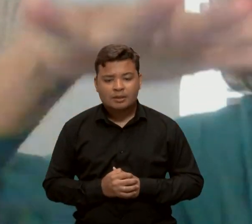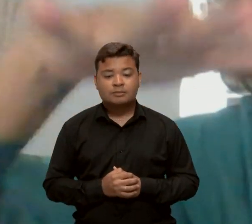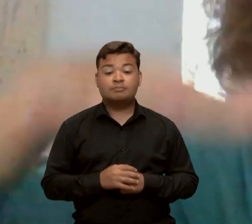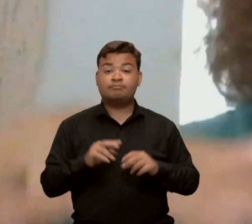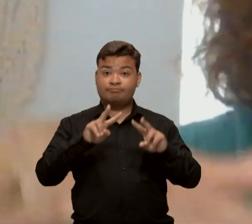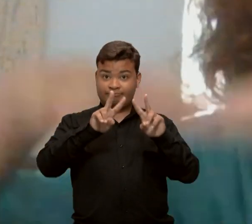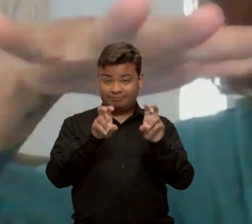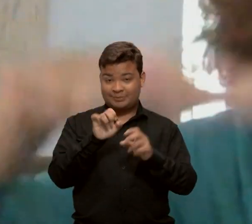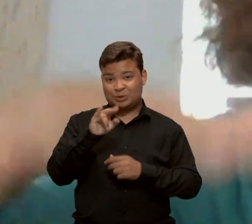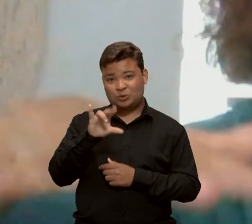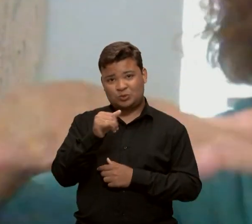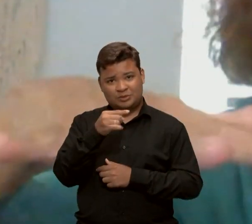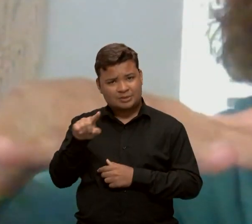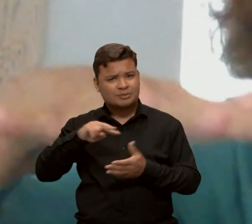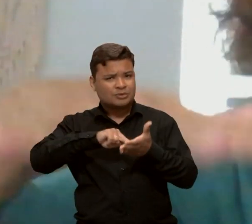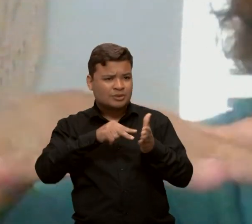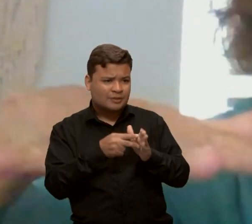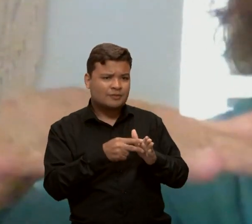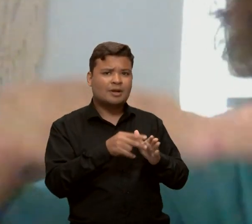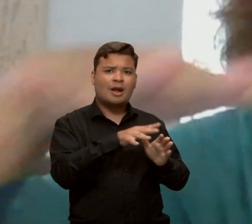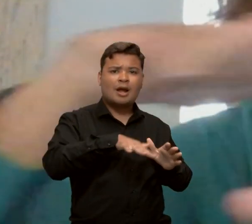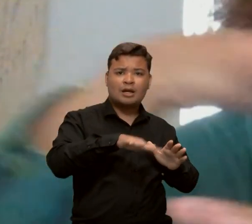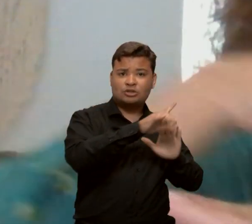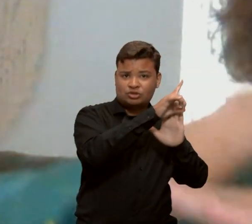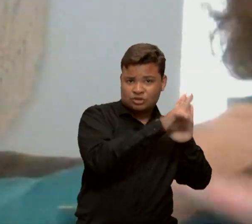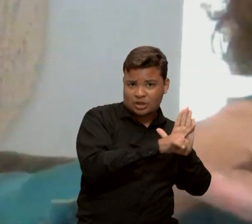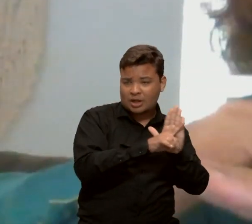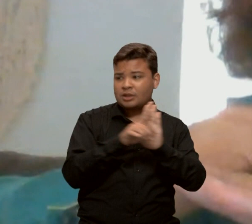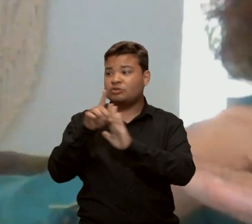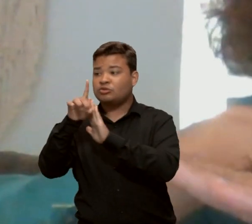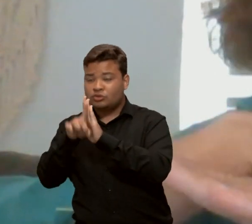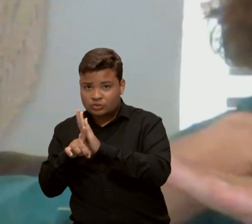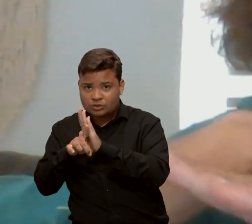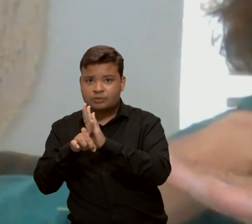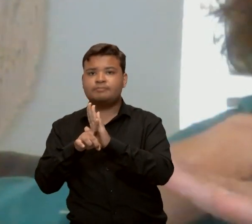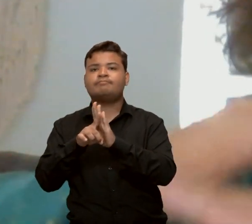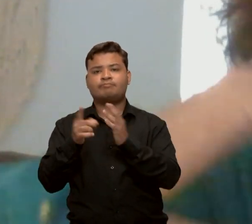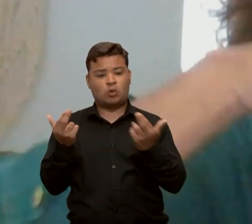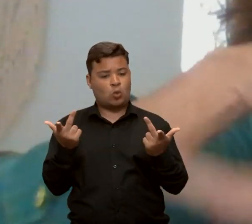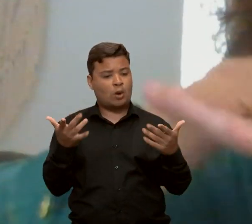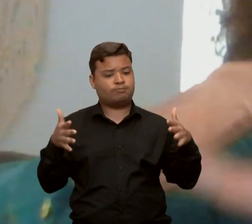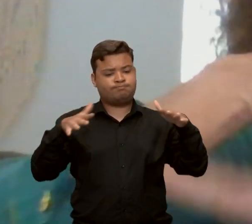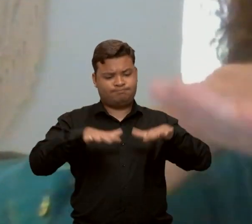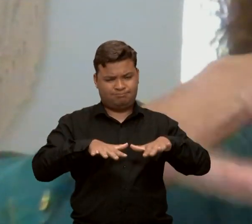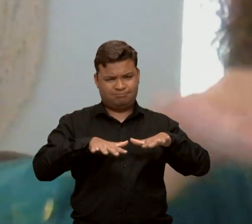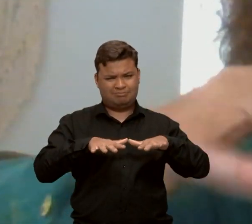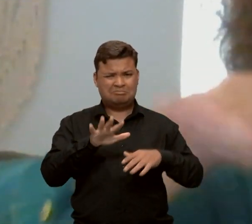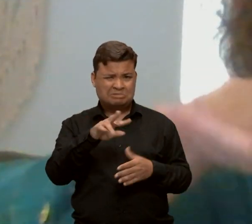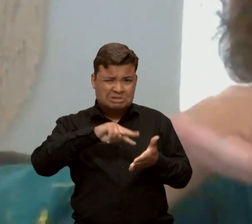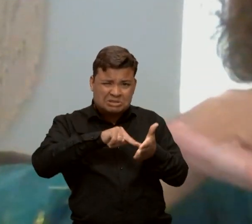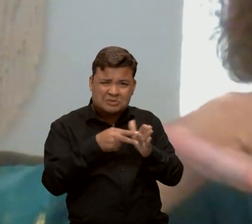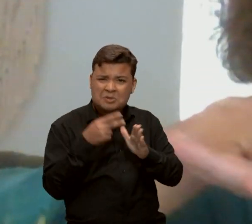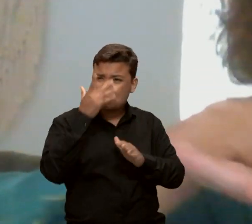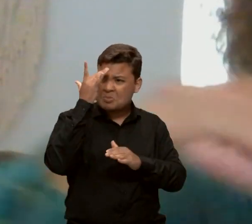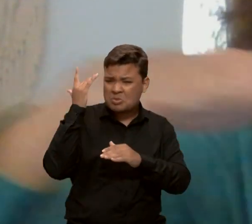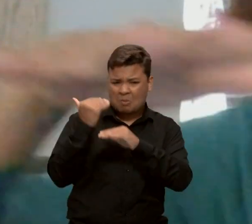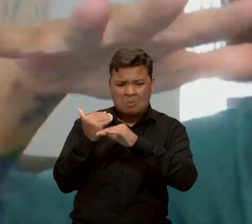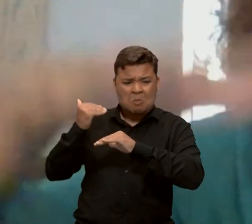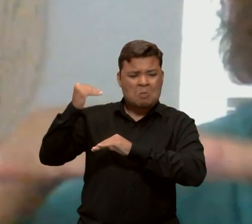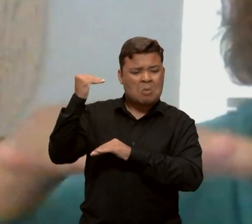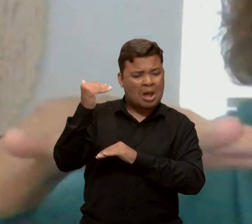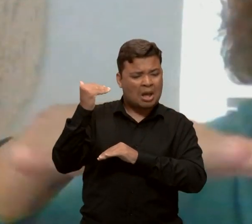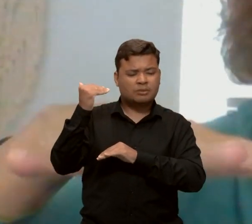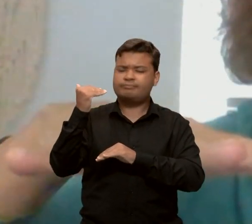dos mesmos direitos. A gente não quer prioridade para ninguém, nem que ninguém fique abaixo de ninguém. São